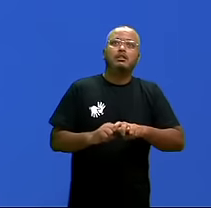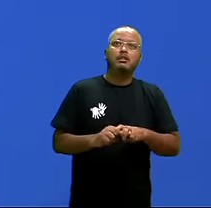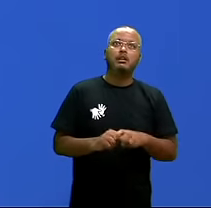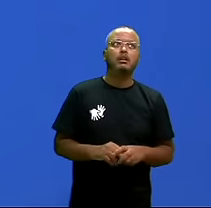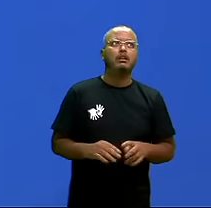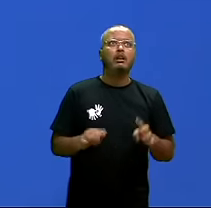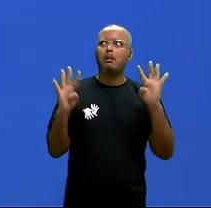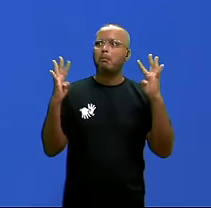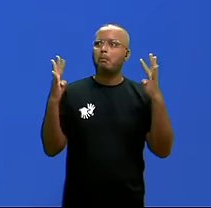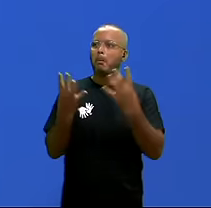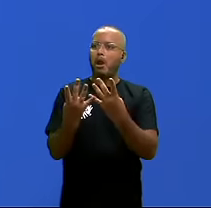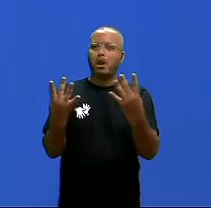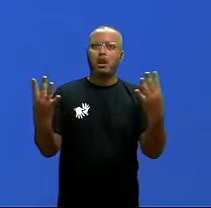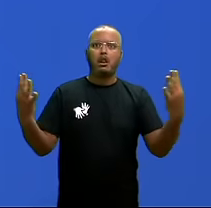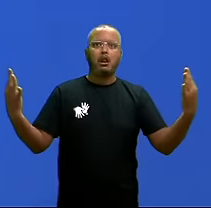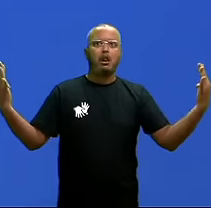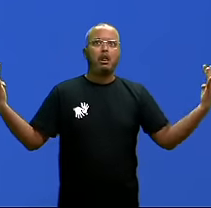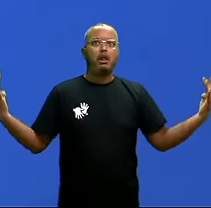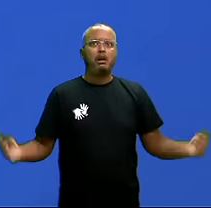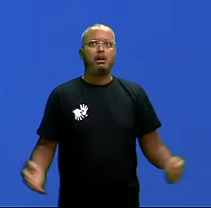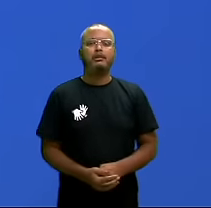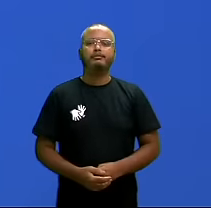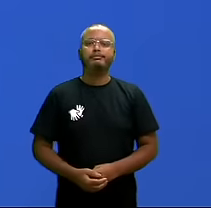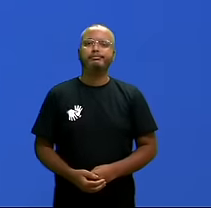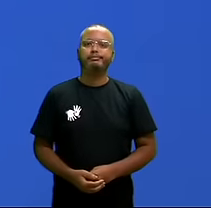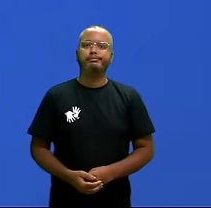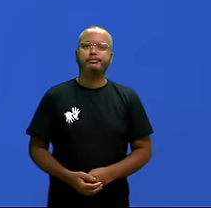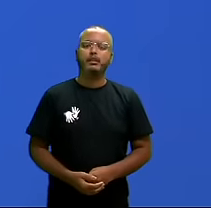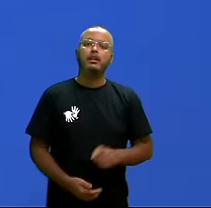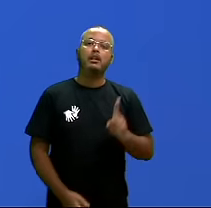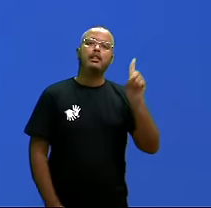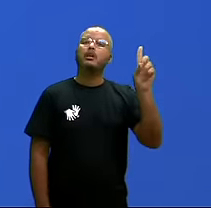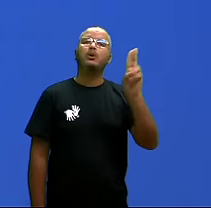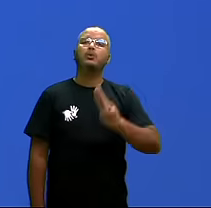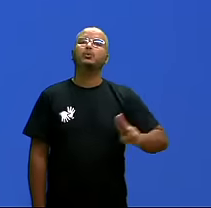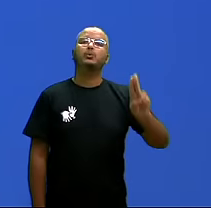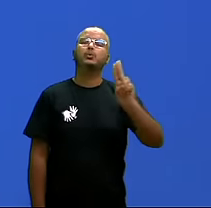gigante. Deus usa quem? Rony Oliveira.